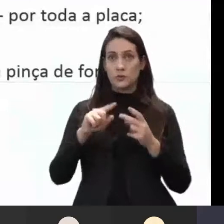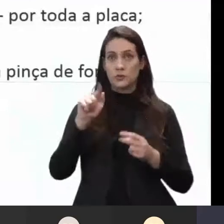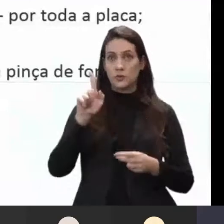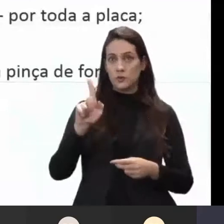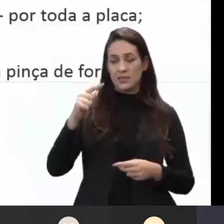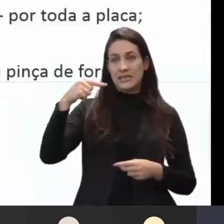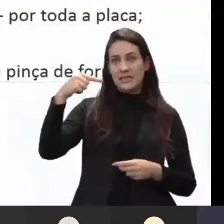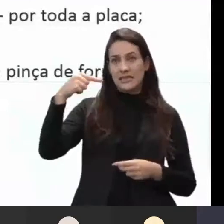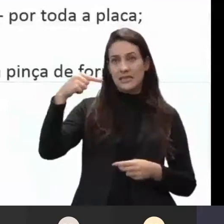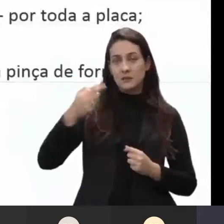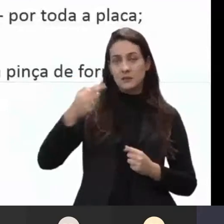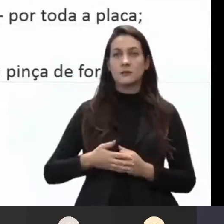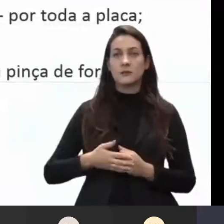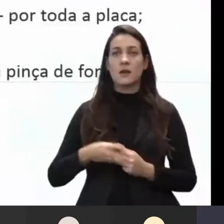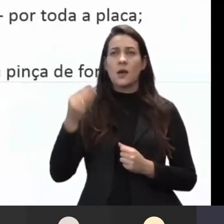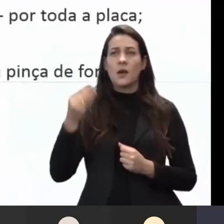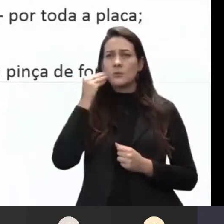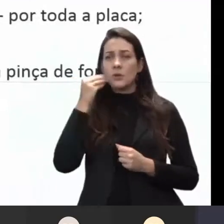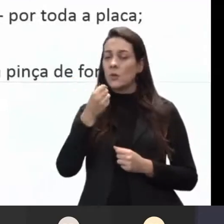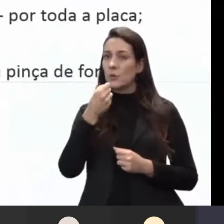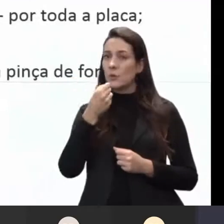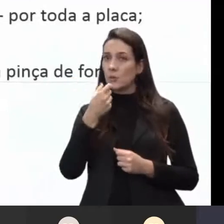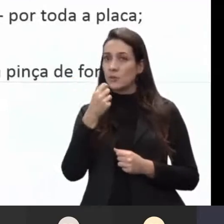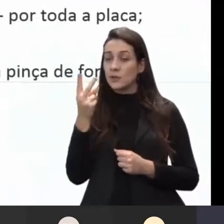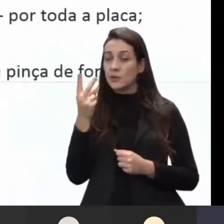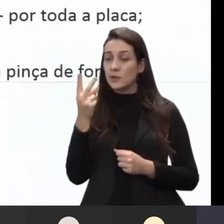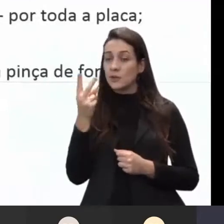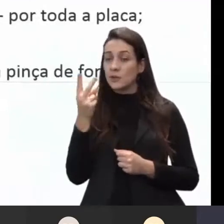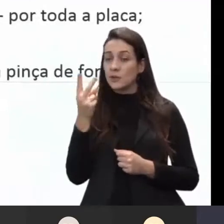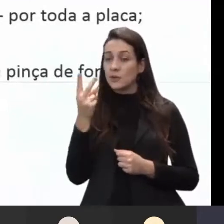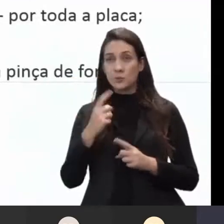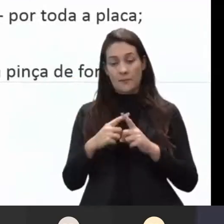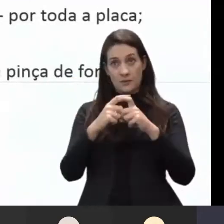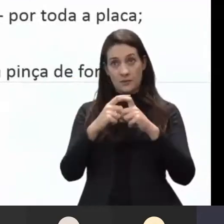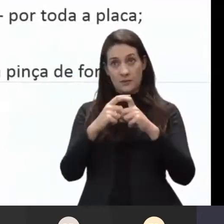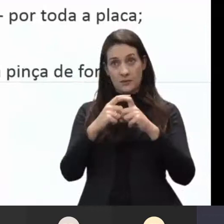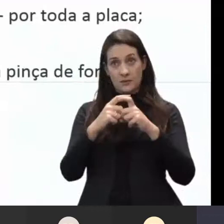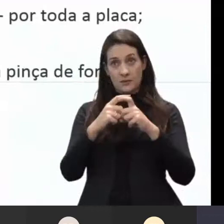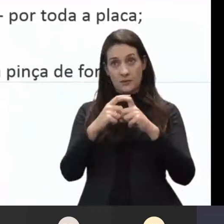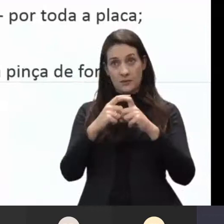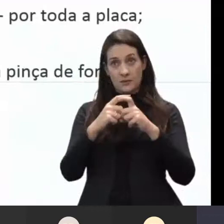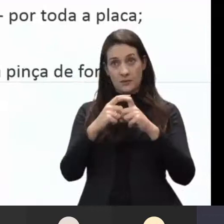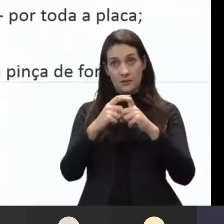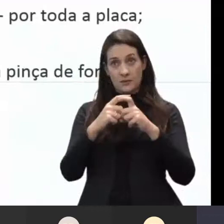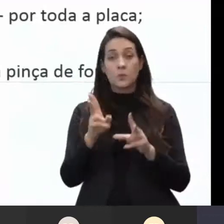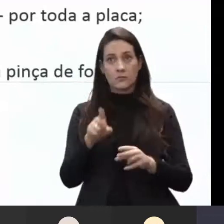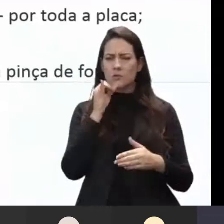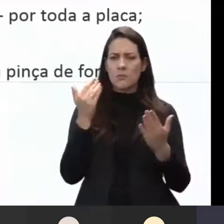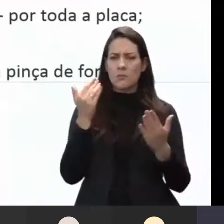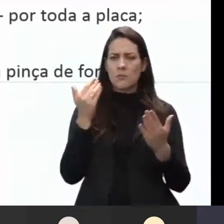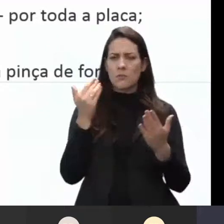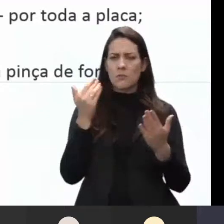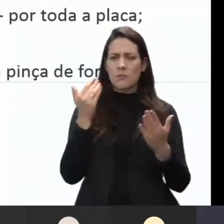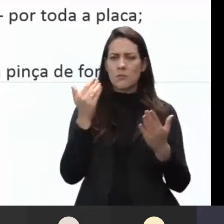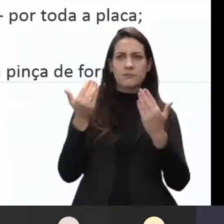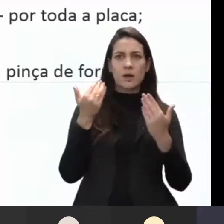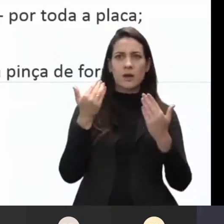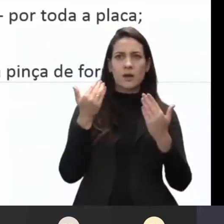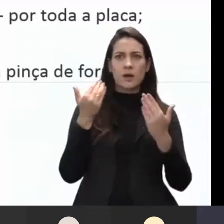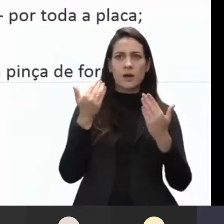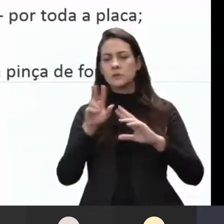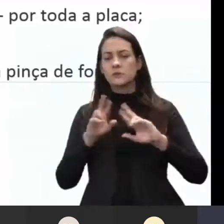negativa. Como nós estamos testando os mesmos antibióticos para as duas bactérias, eu quero que você compare e veja aí a diferença,